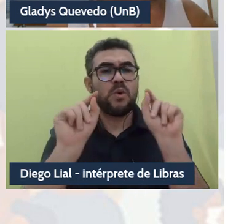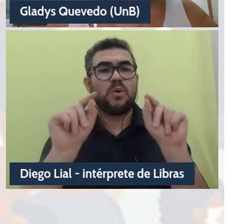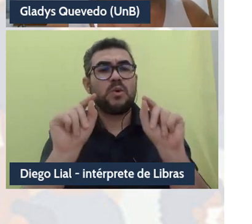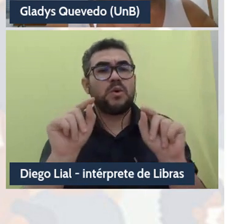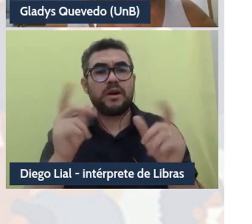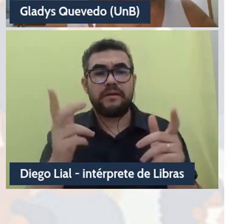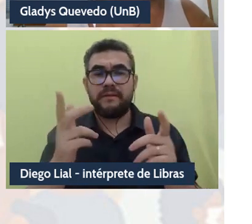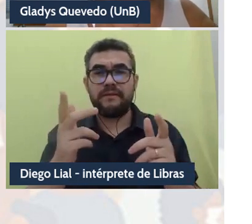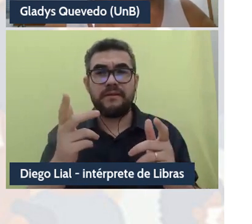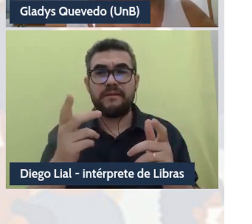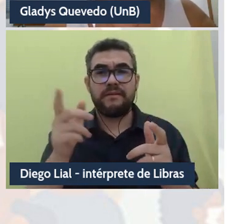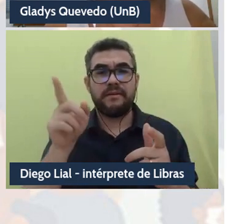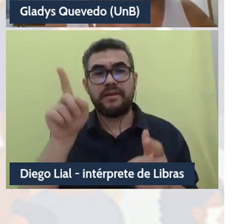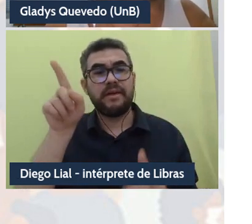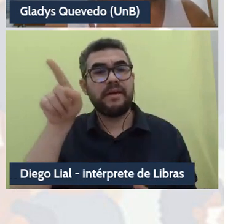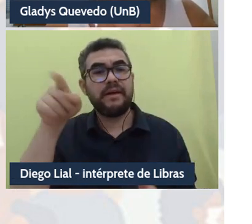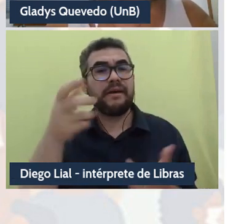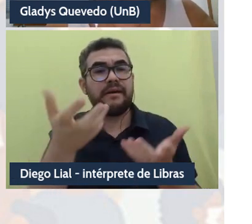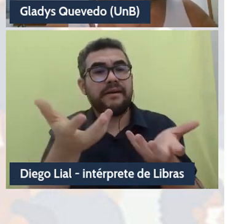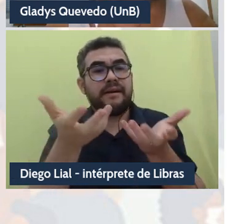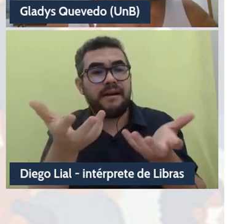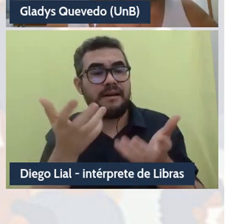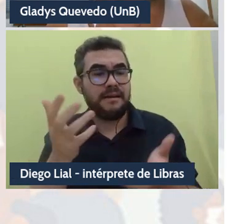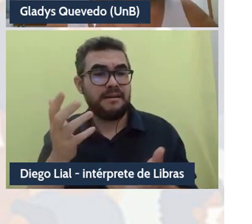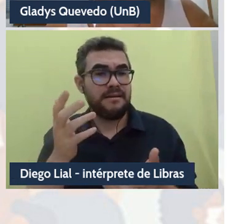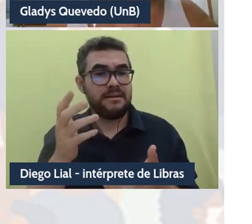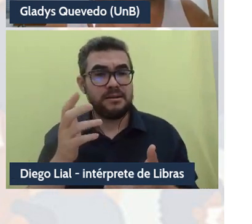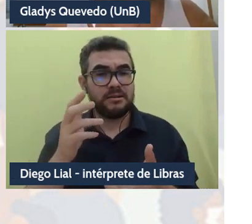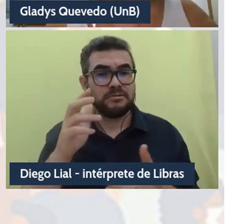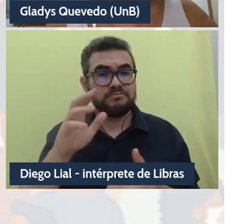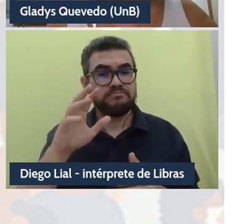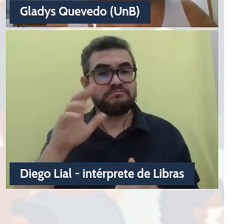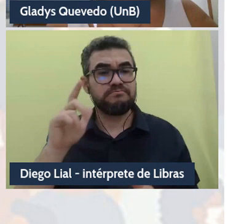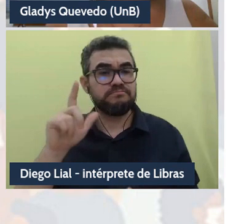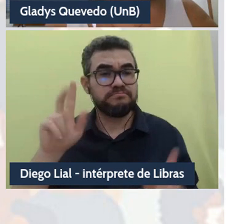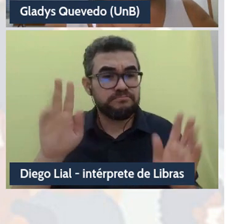queremos ocasionar? E como identificar isso?